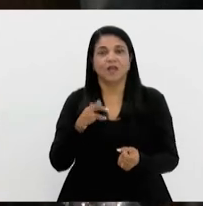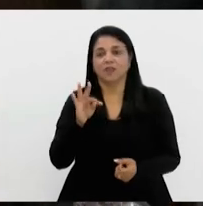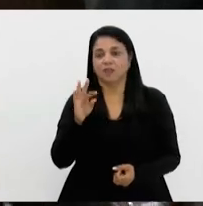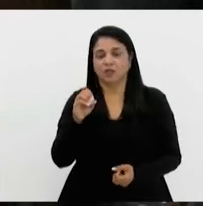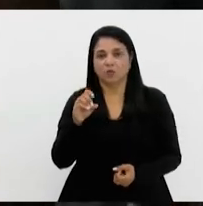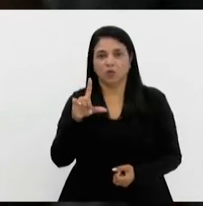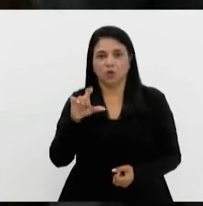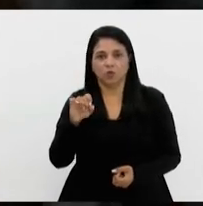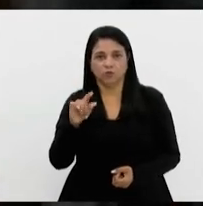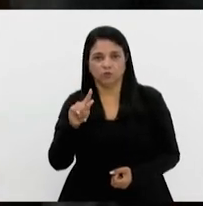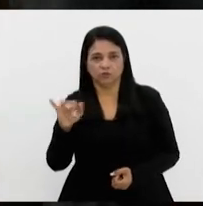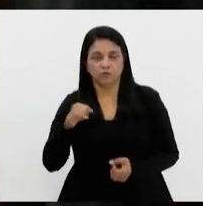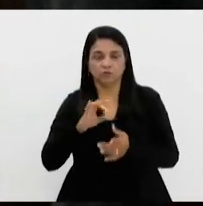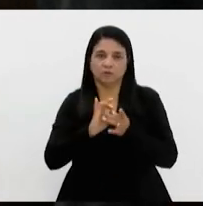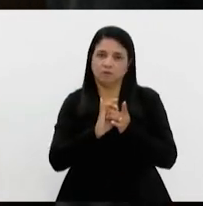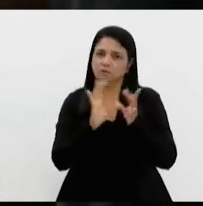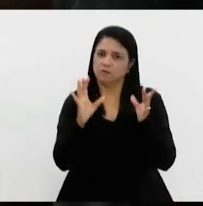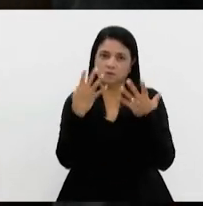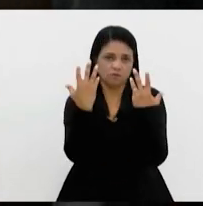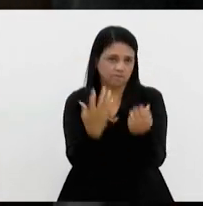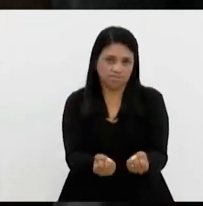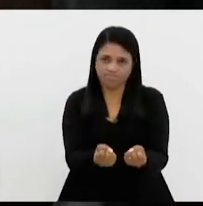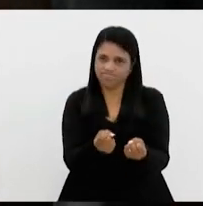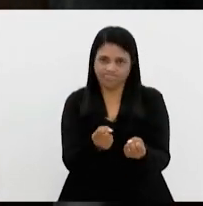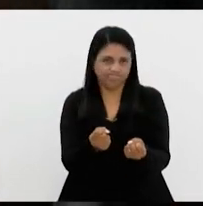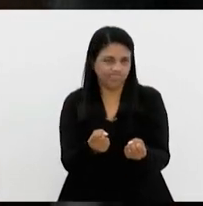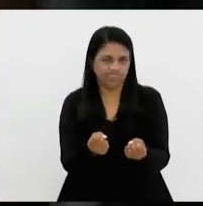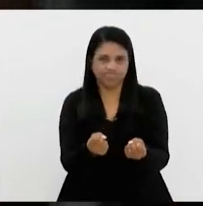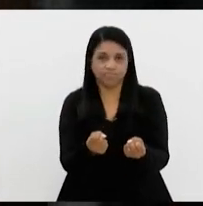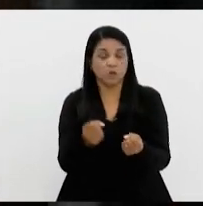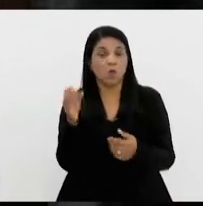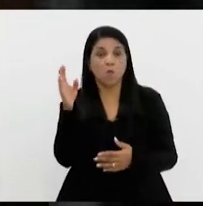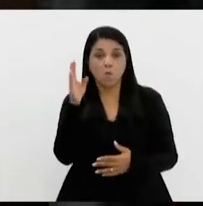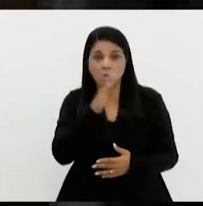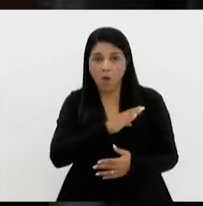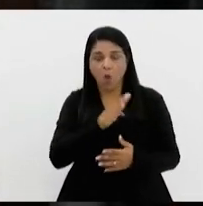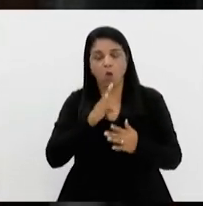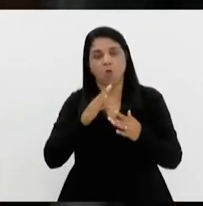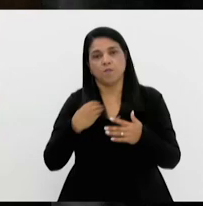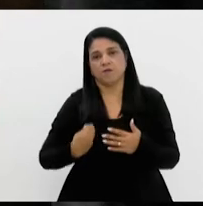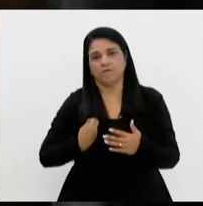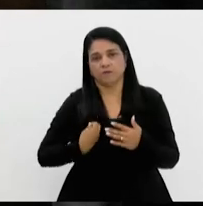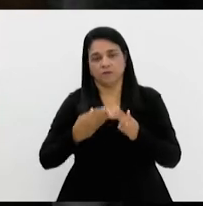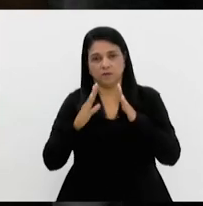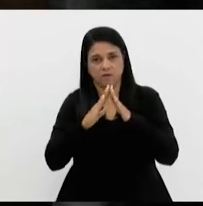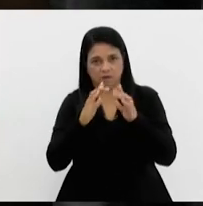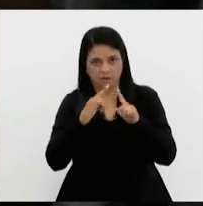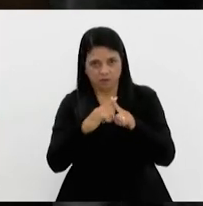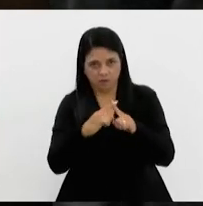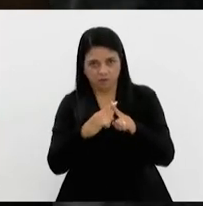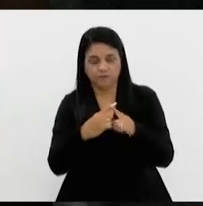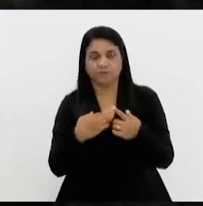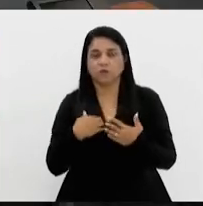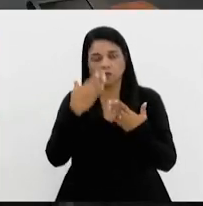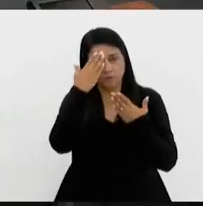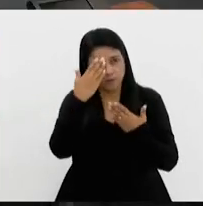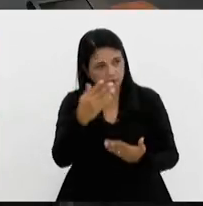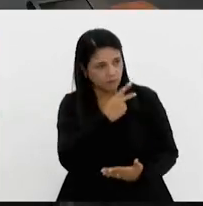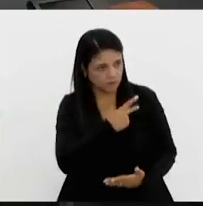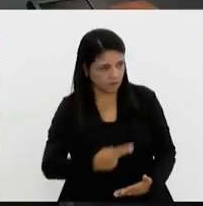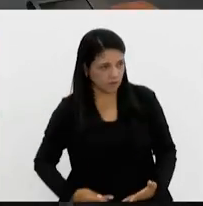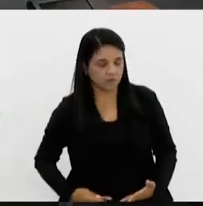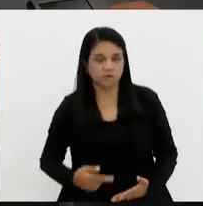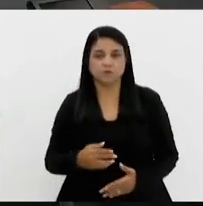comunista da libertação, que é um grande mal para a vida da Igreja. Muito obrigado, senhor presidente. Obrigado,